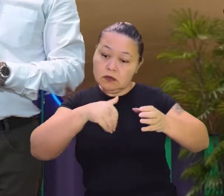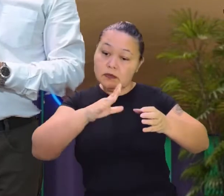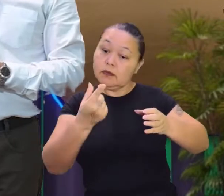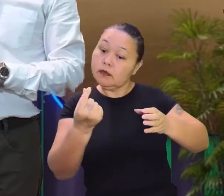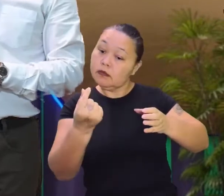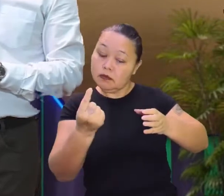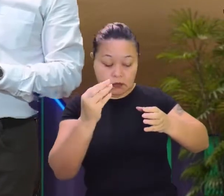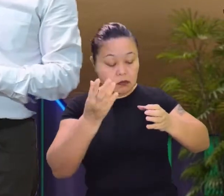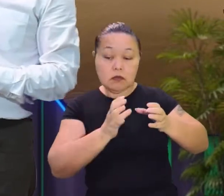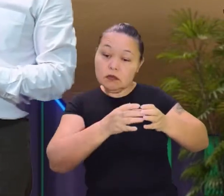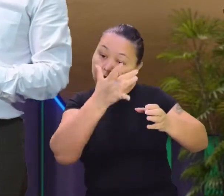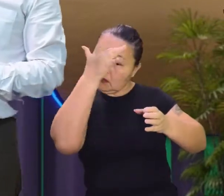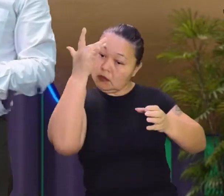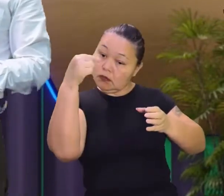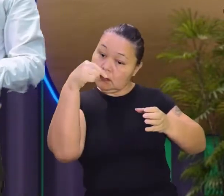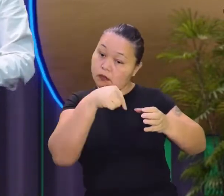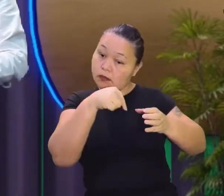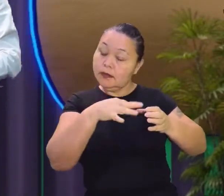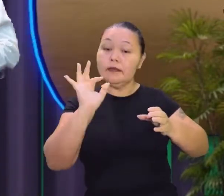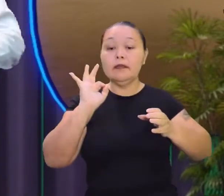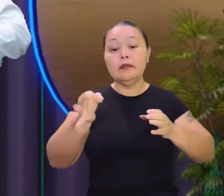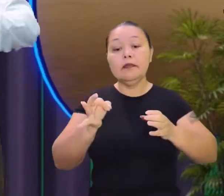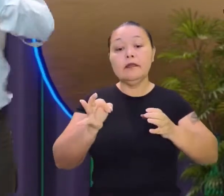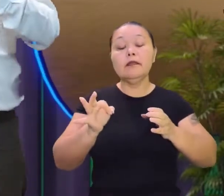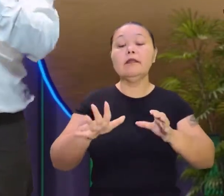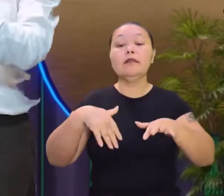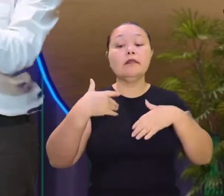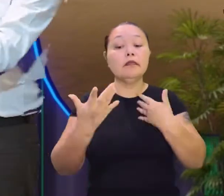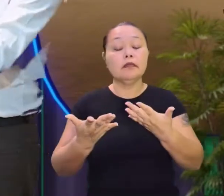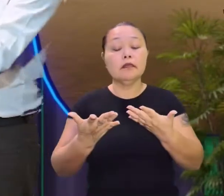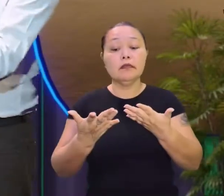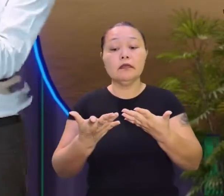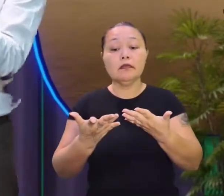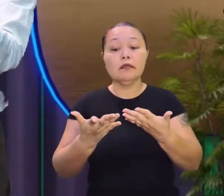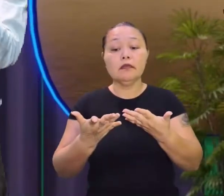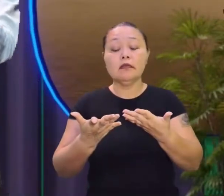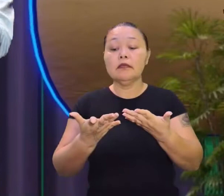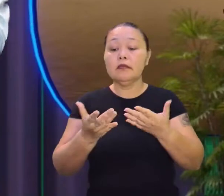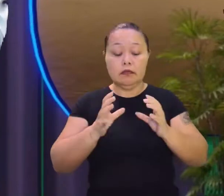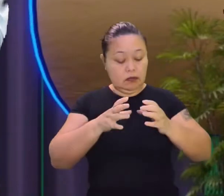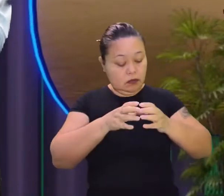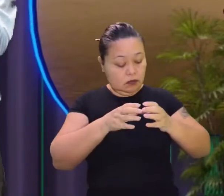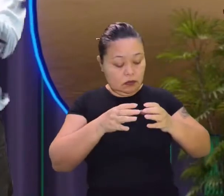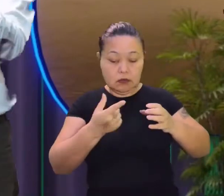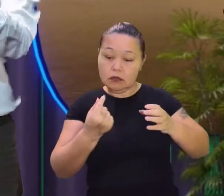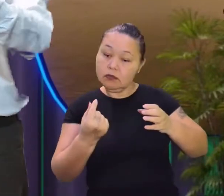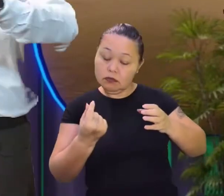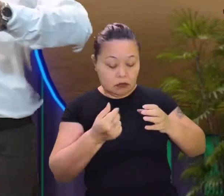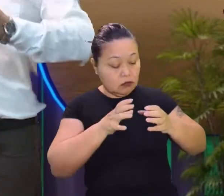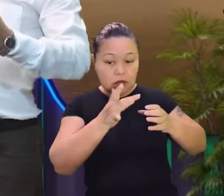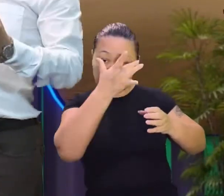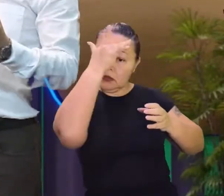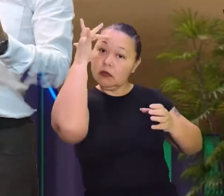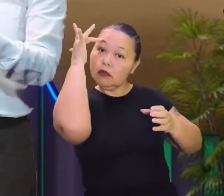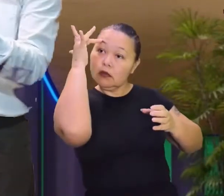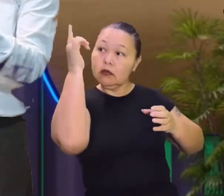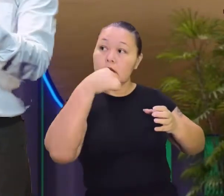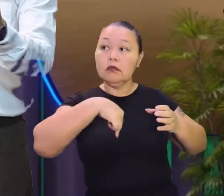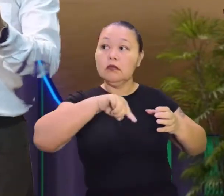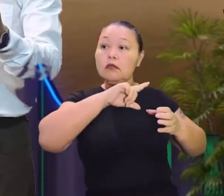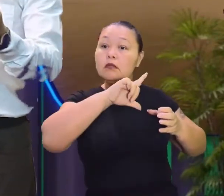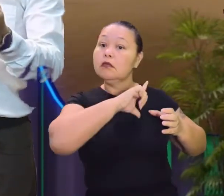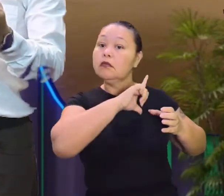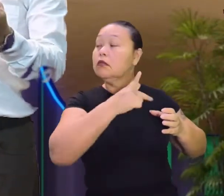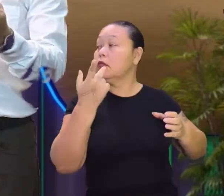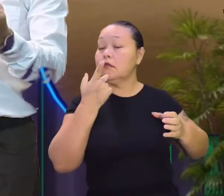renda. Certo, professor Jorge? Beleza. Então, concentração de renda. Quando a gente